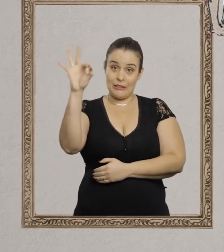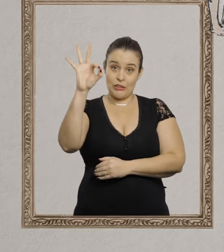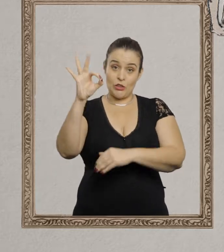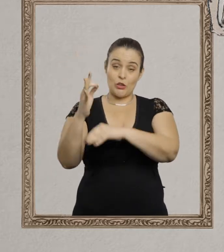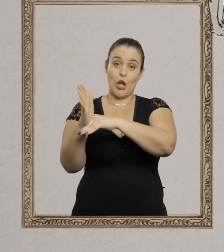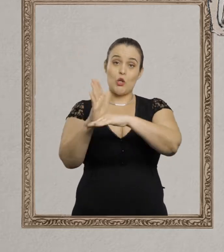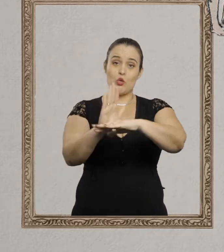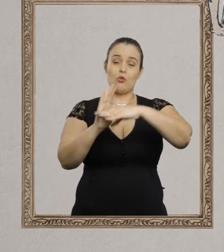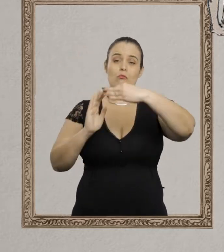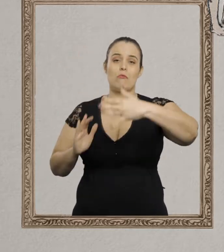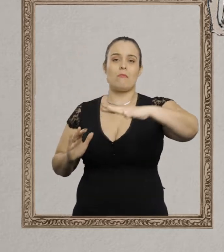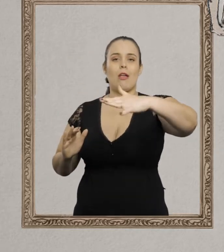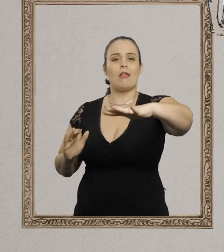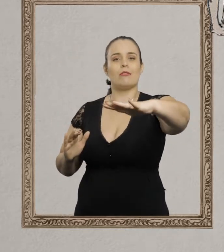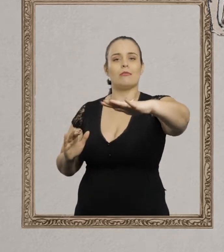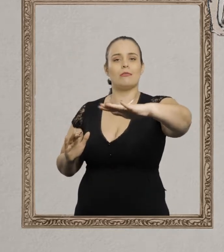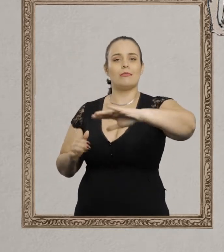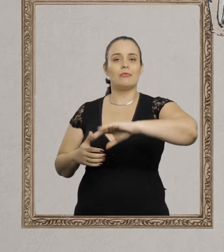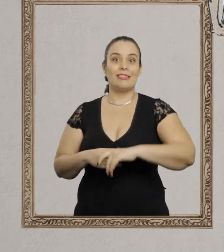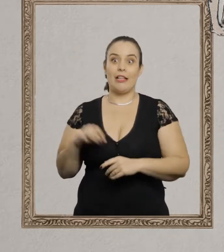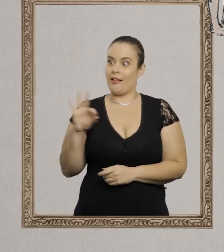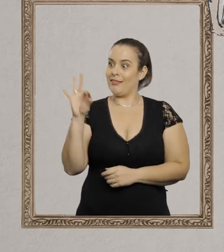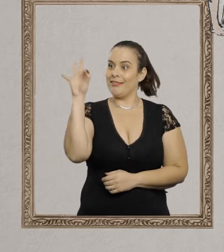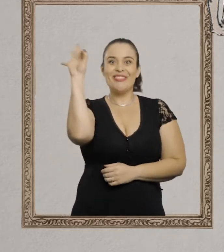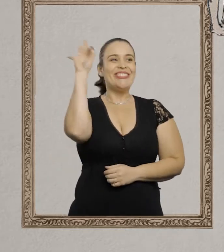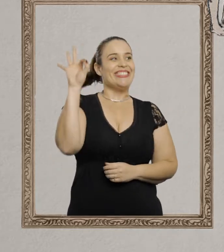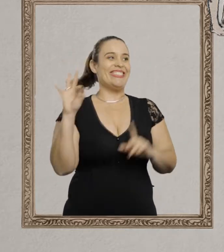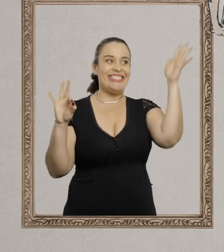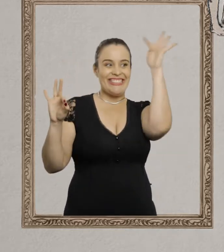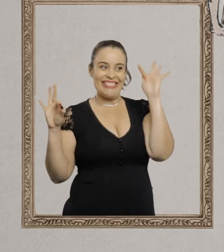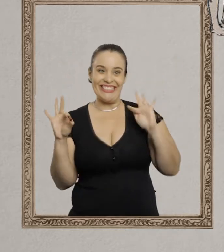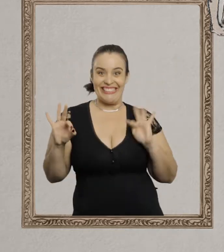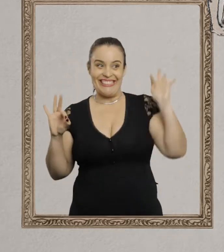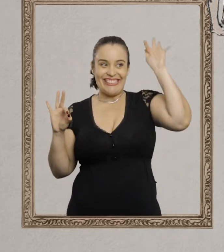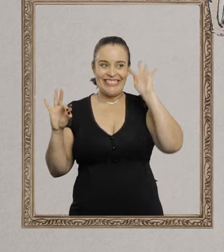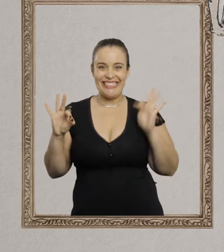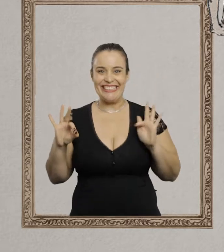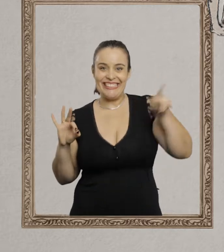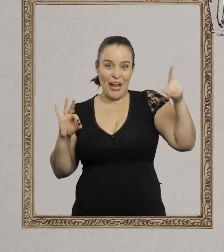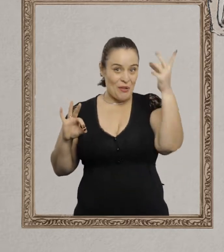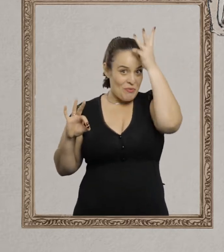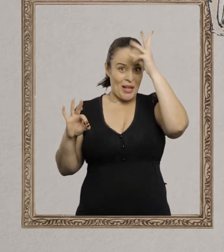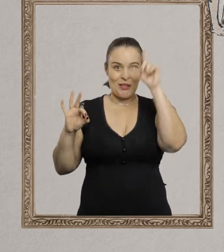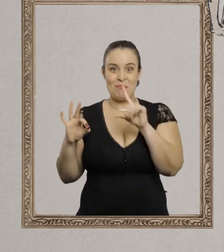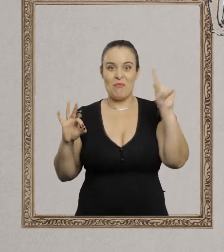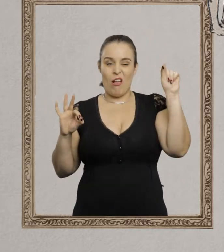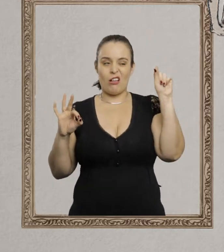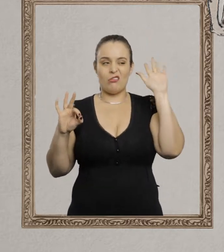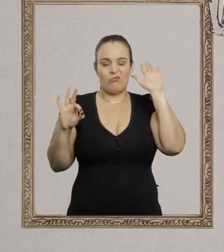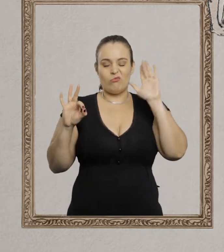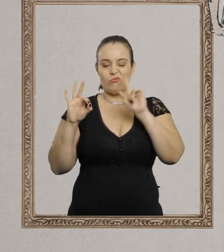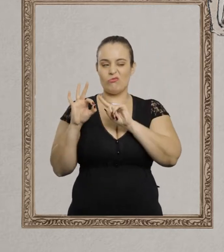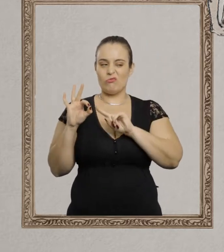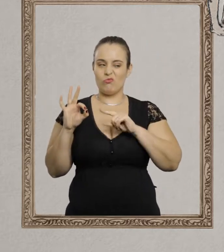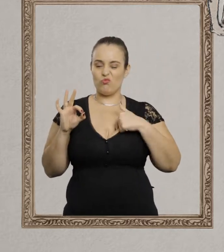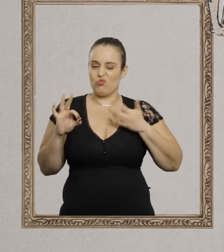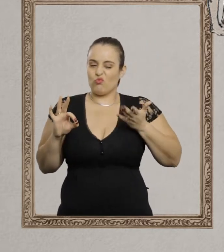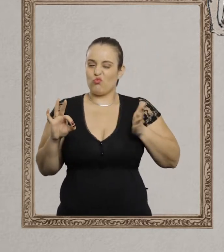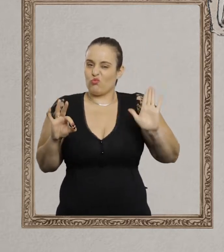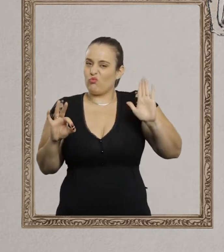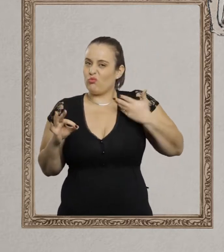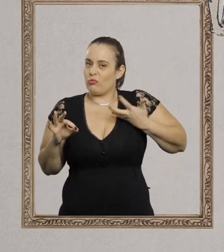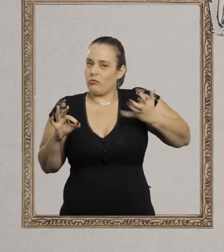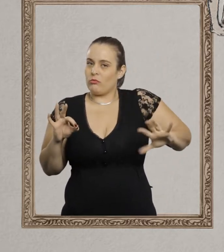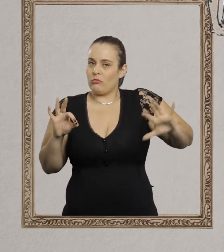a atravessarem o mar. Sininho estava feliz porque Wendy ia embora. Mesmo assim, a fada não queria ajudar a